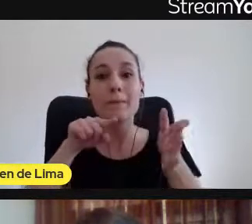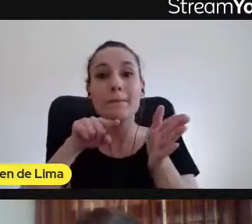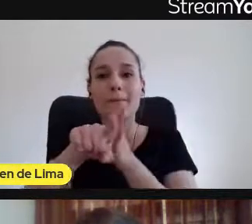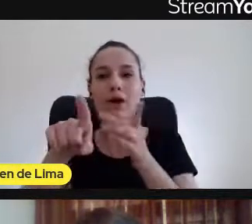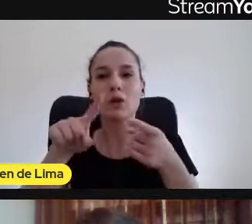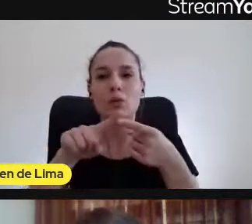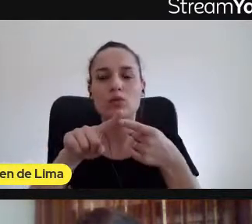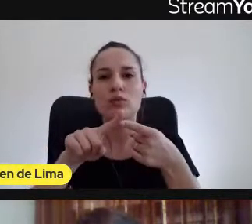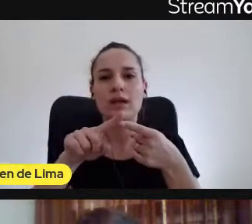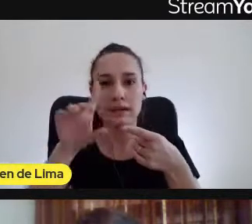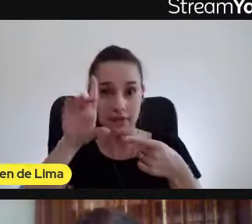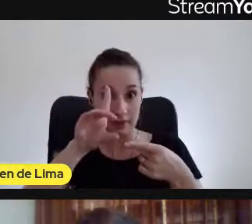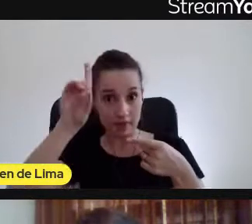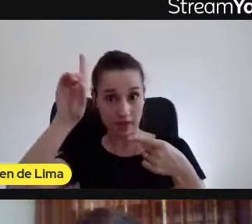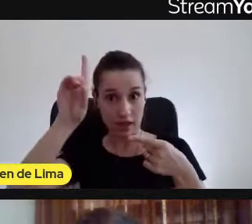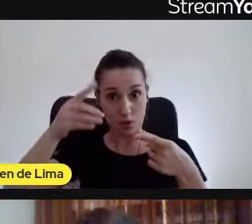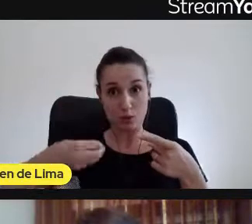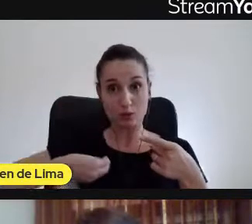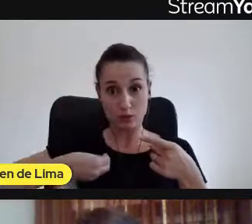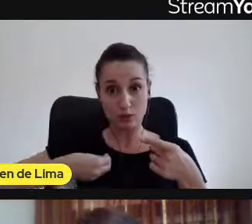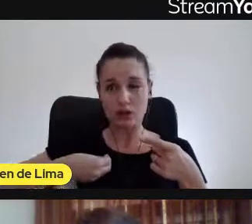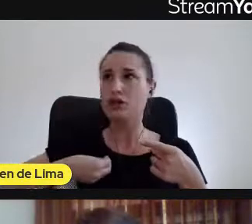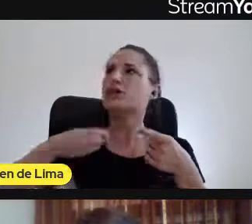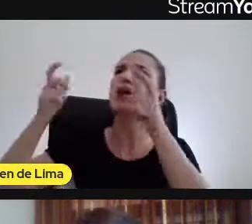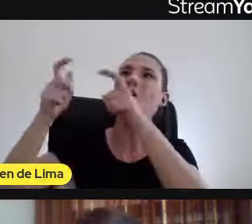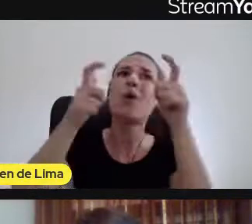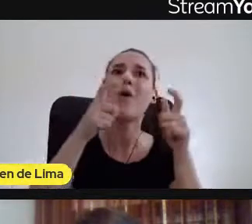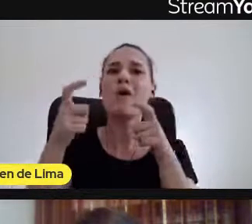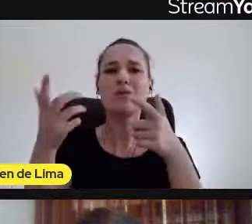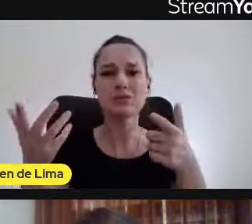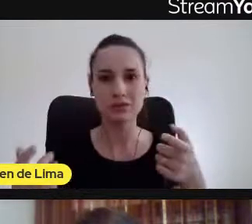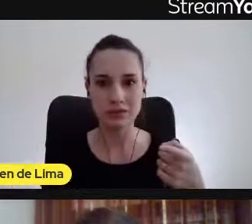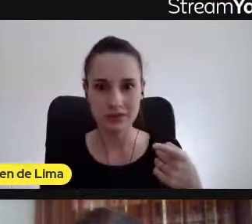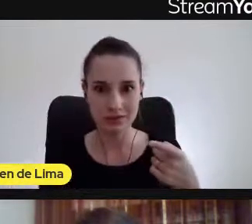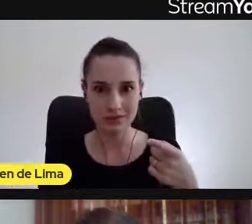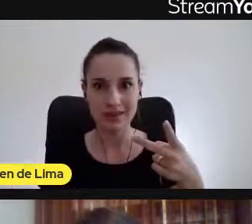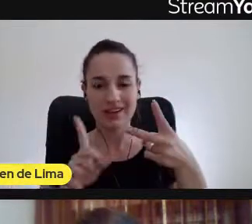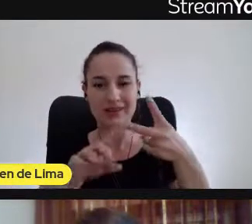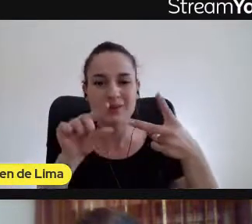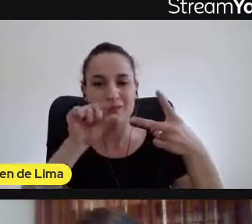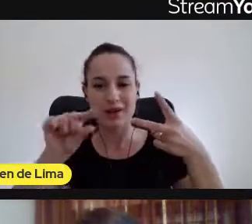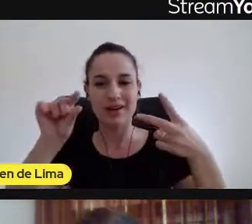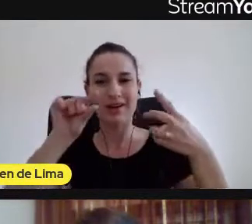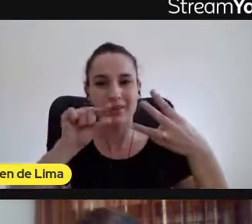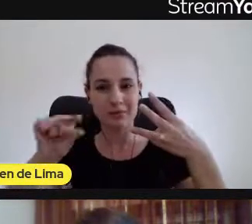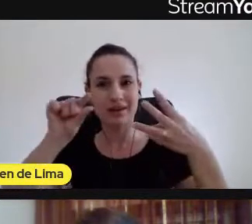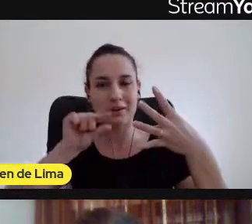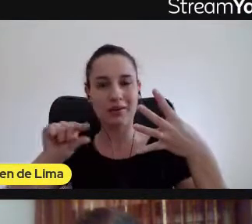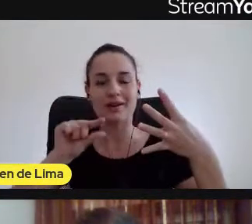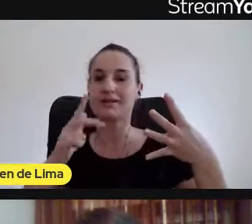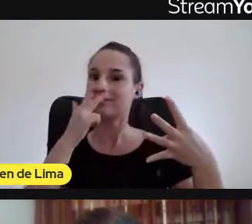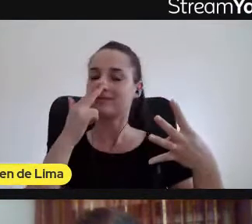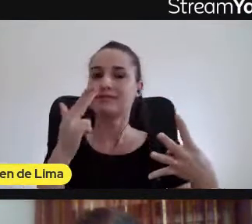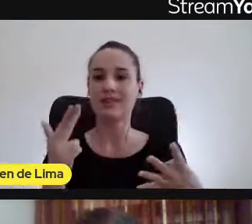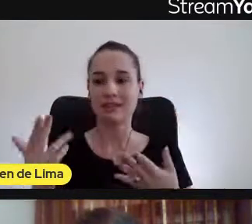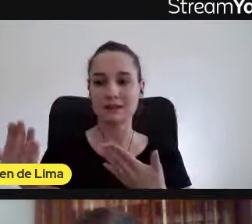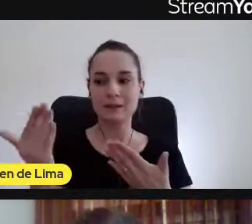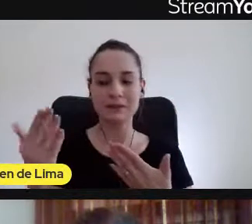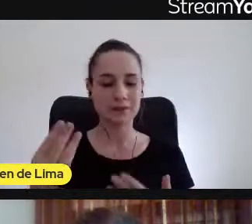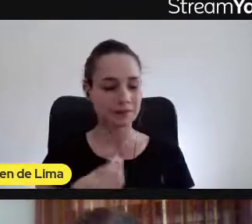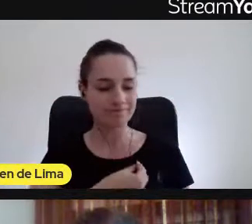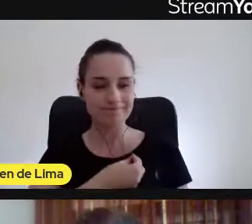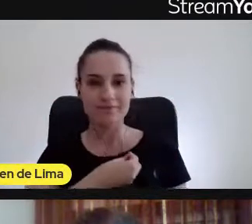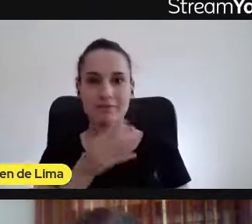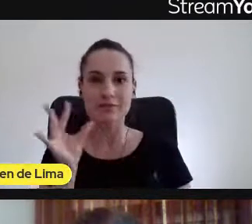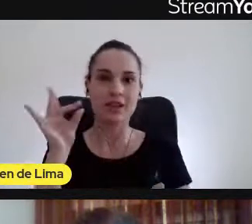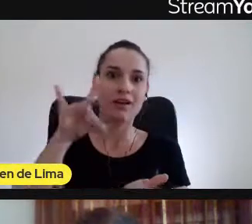existe um isolamento de nós mesmos em nós, dentro dessas falas a gente pode se identificar, né, e ver até o